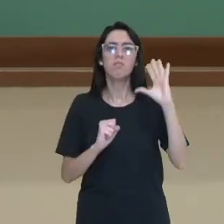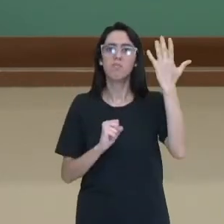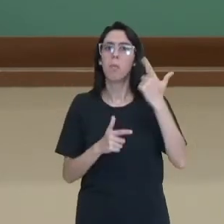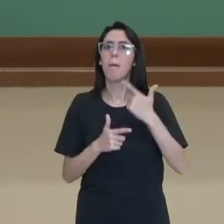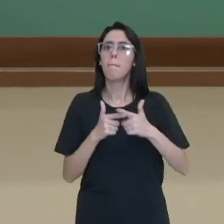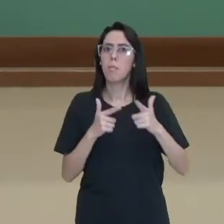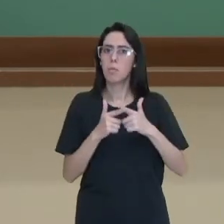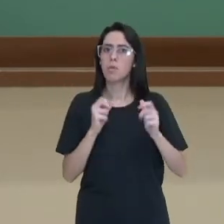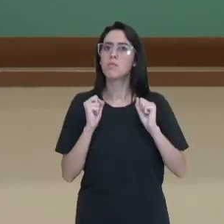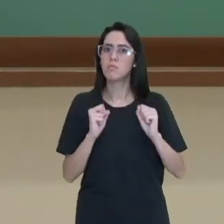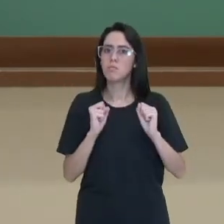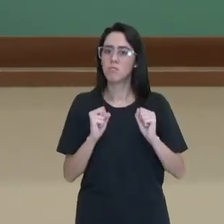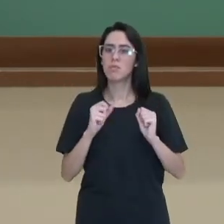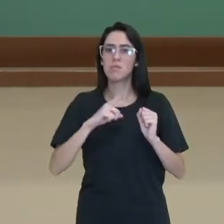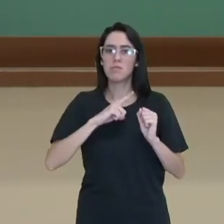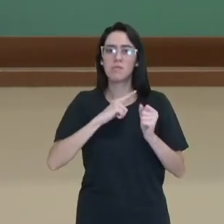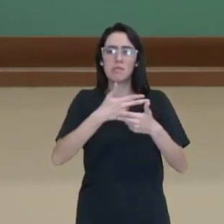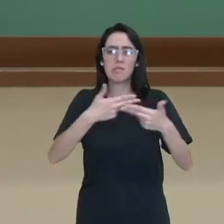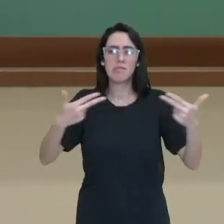armas nucleares.